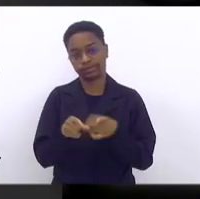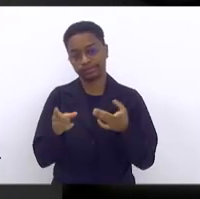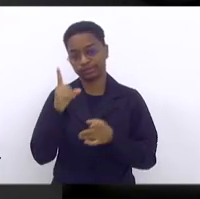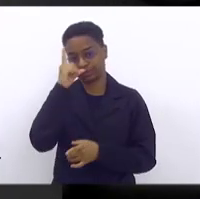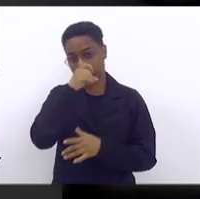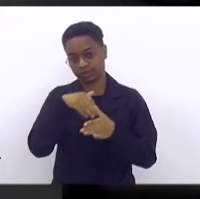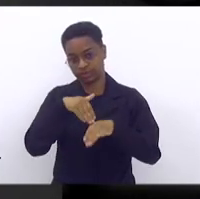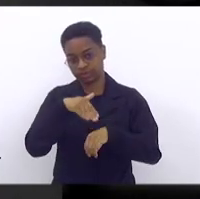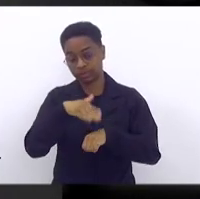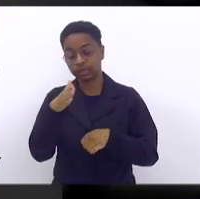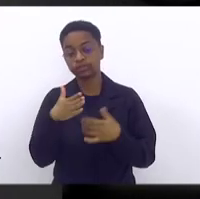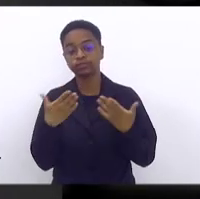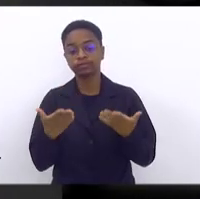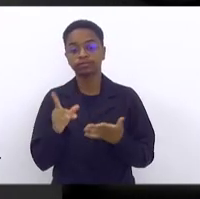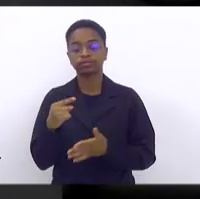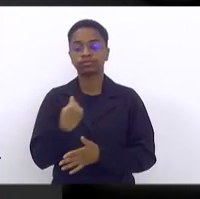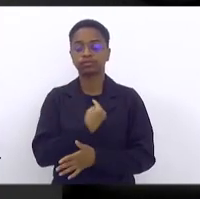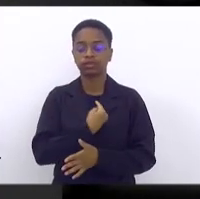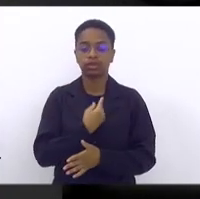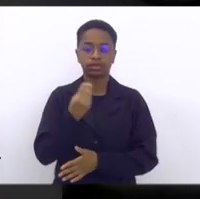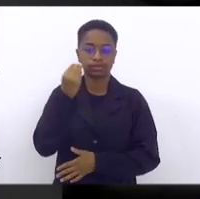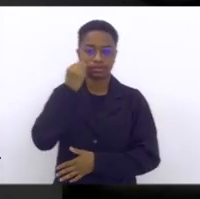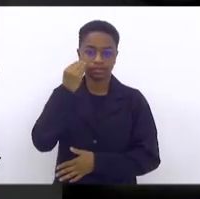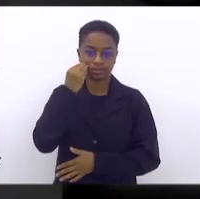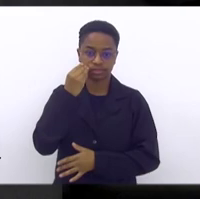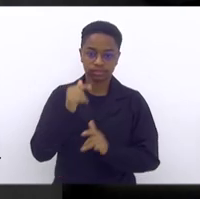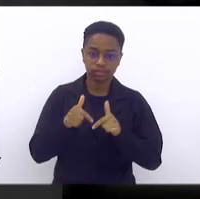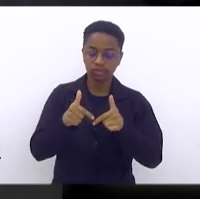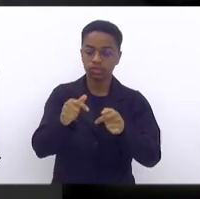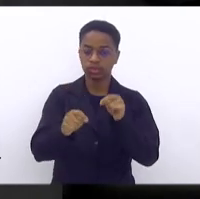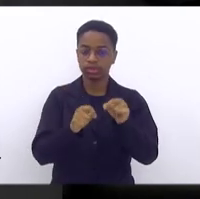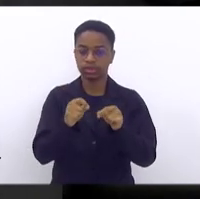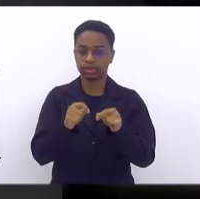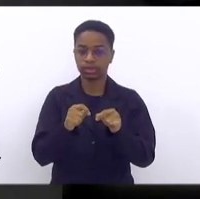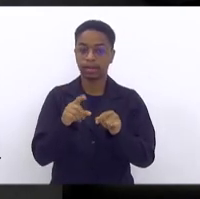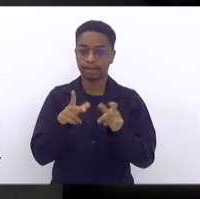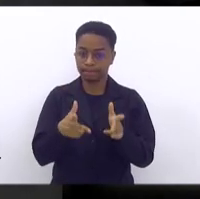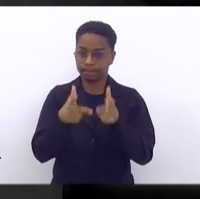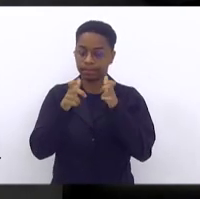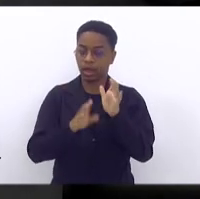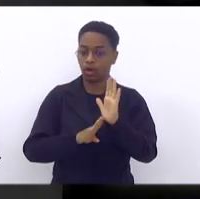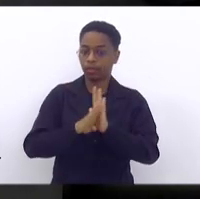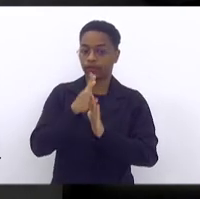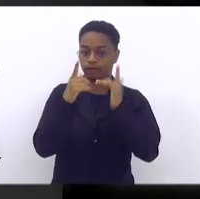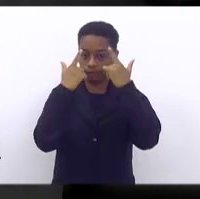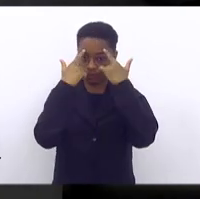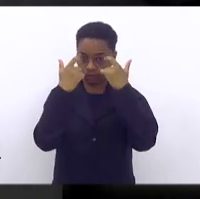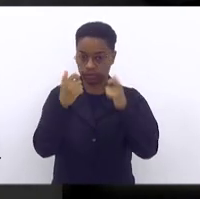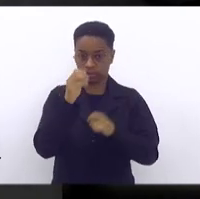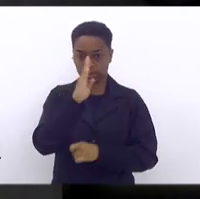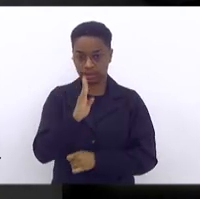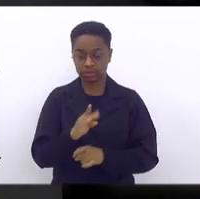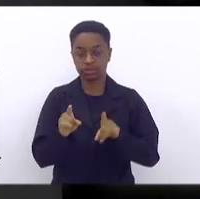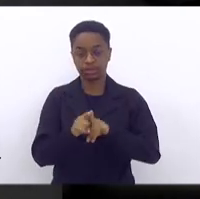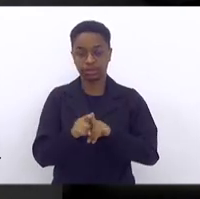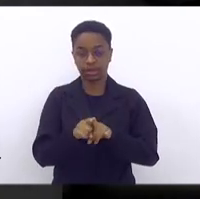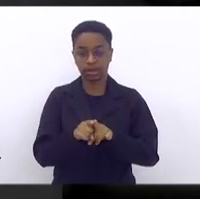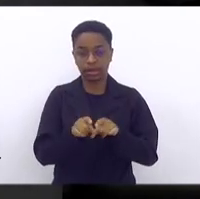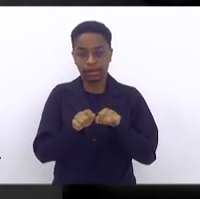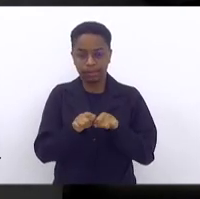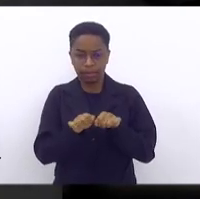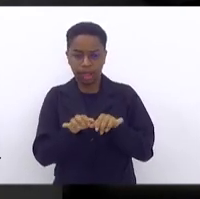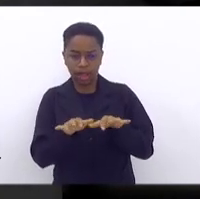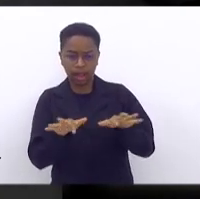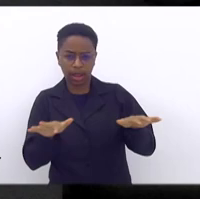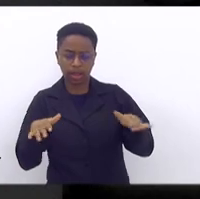ideia, o cenário que a gente procurou atacar era esse, aumento da violência no Brasil e no mundo, e, claro, uma pandemia silenciosa que se arrasta muito mais